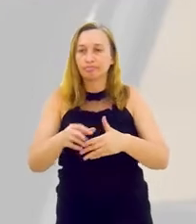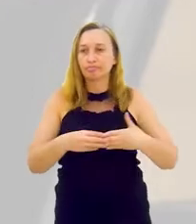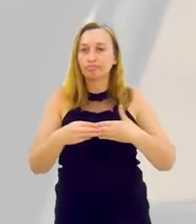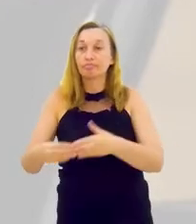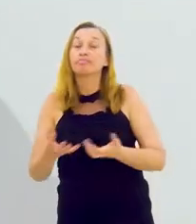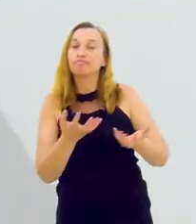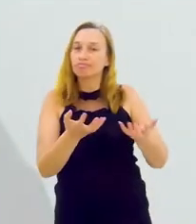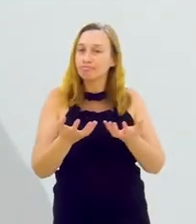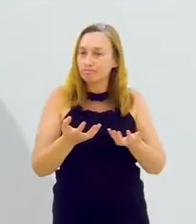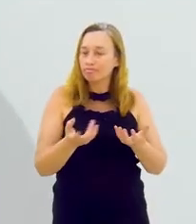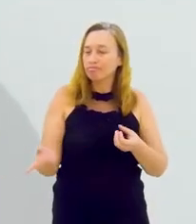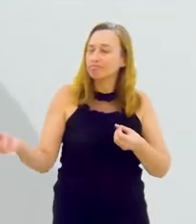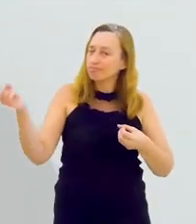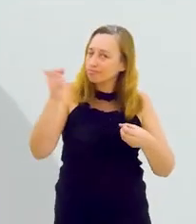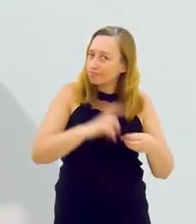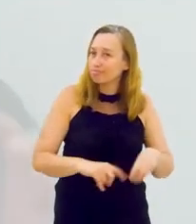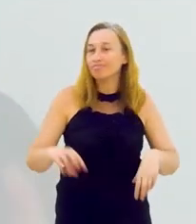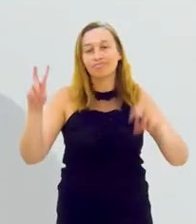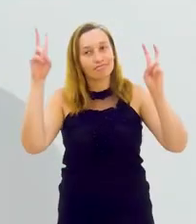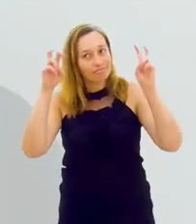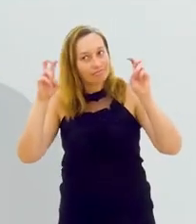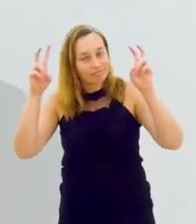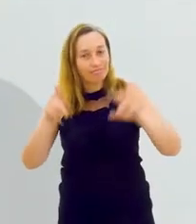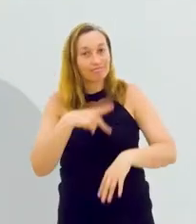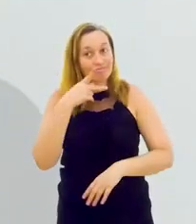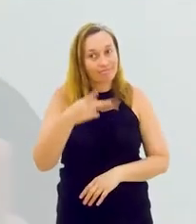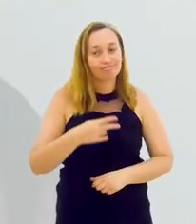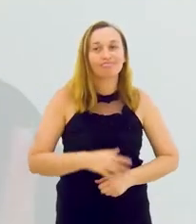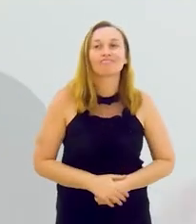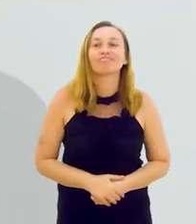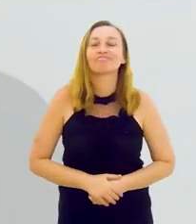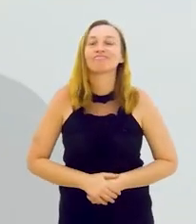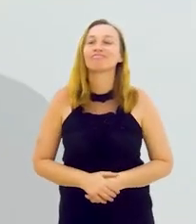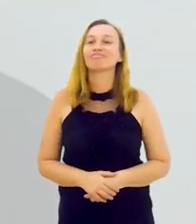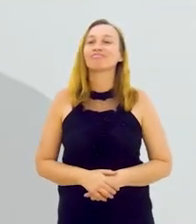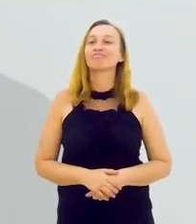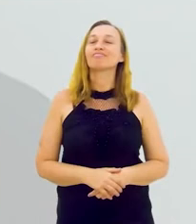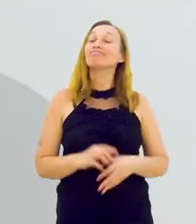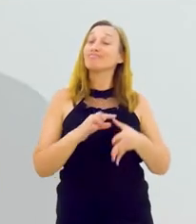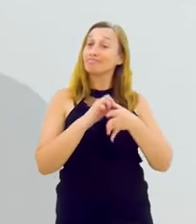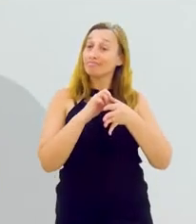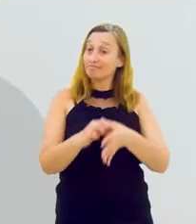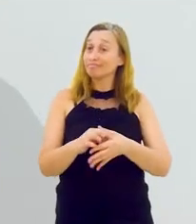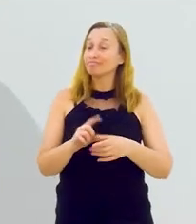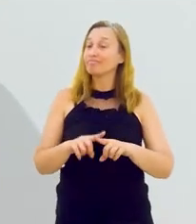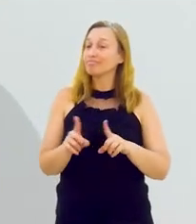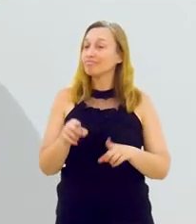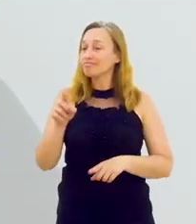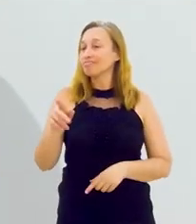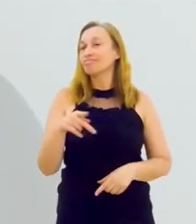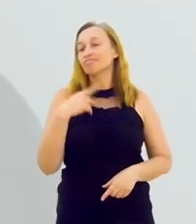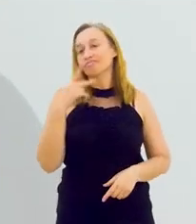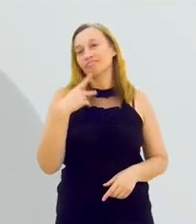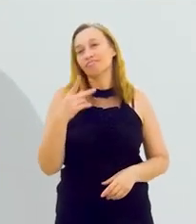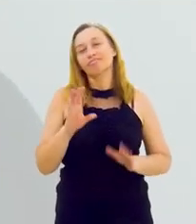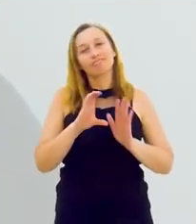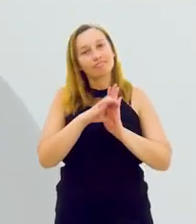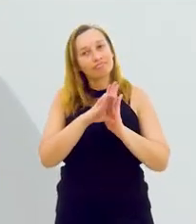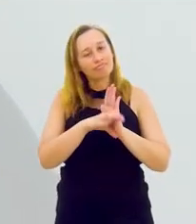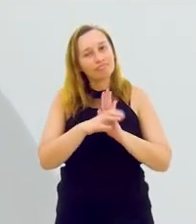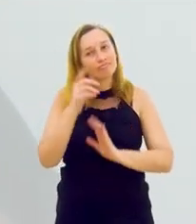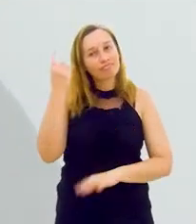E aí, eu queria voltar a um tema que a gente falou. Falamos muito de liderança, mas você também cita um